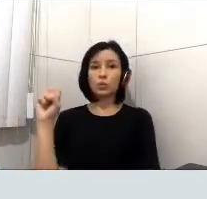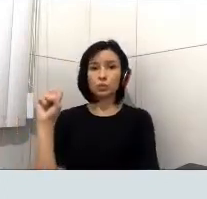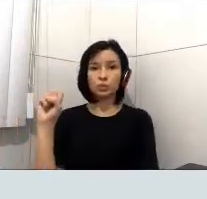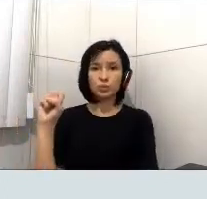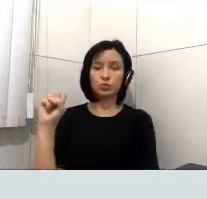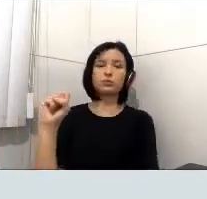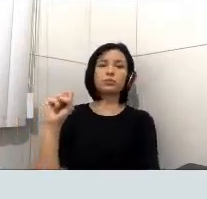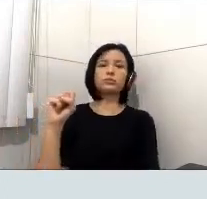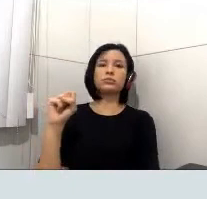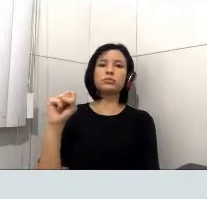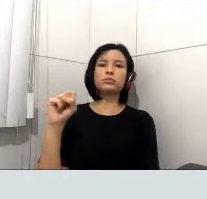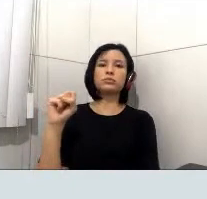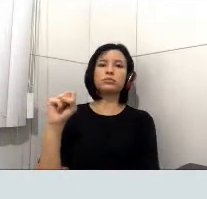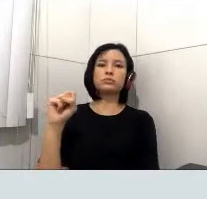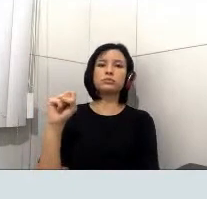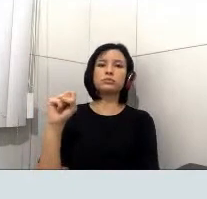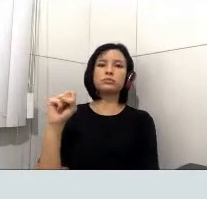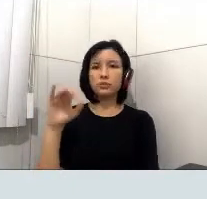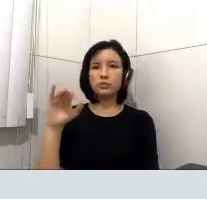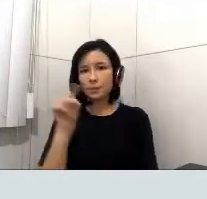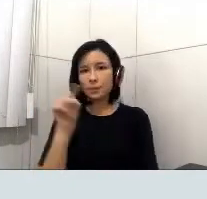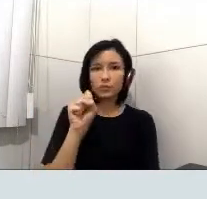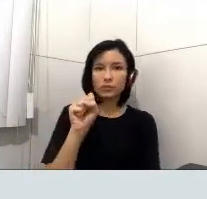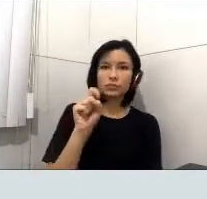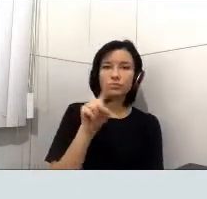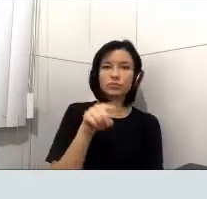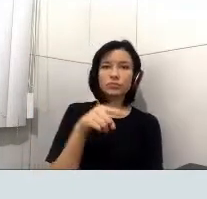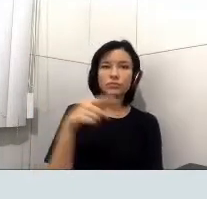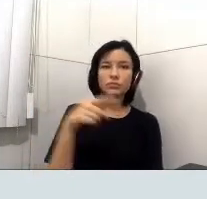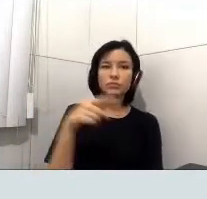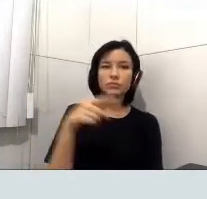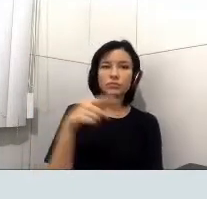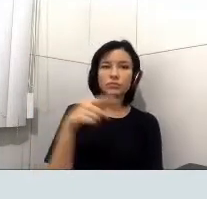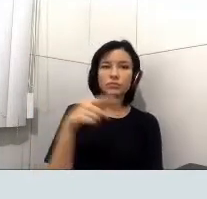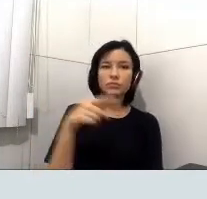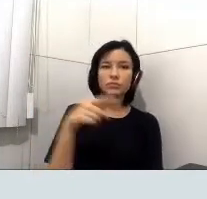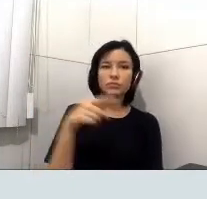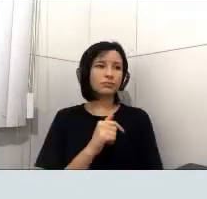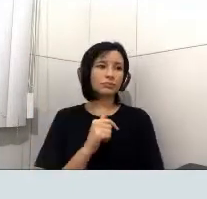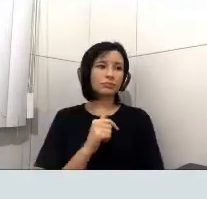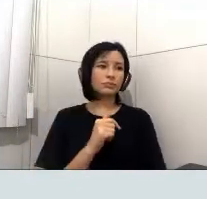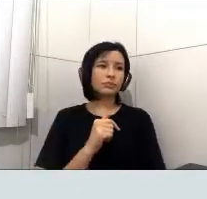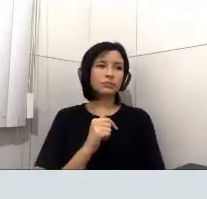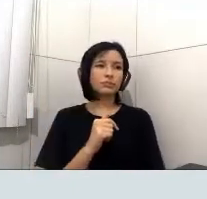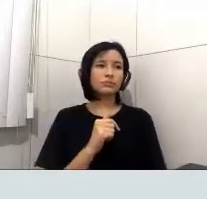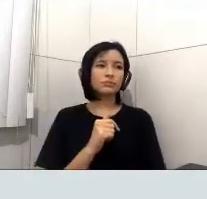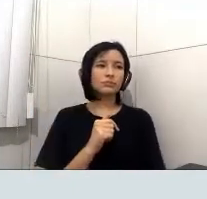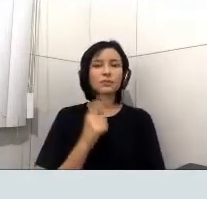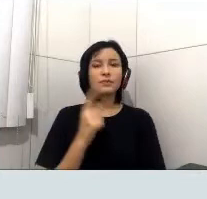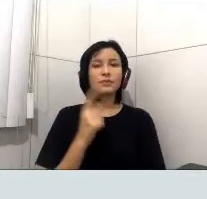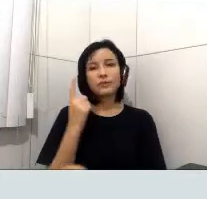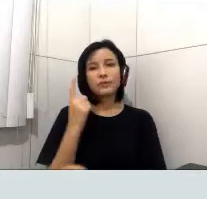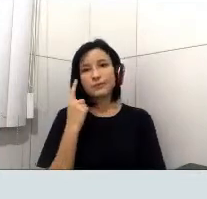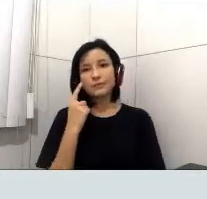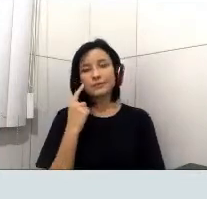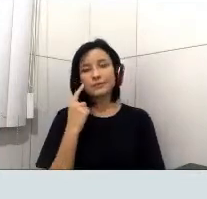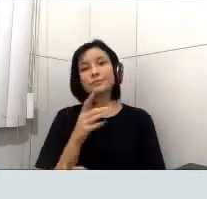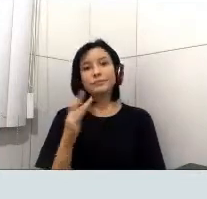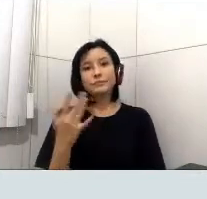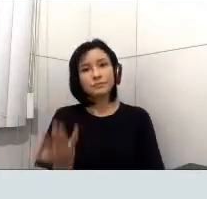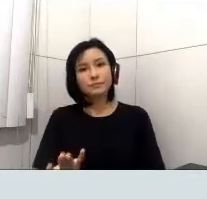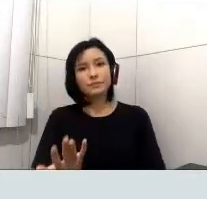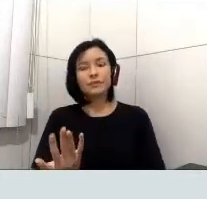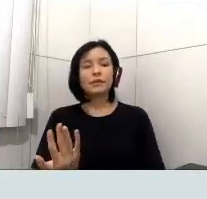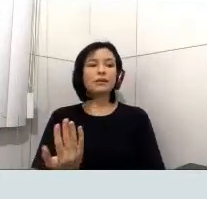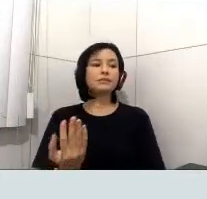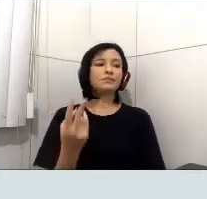Então, pode passar para o próximo, que a resolução está no próximo, por favor. Pronto. Nessa segunda